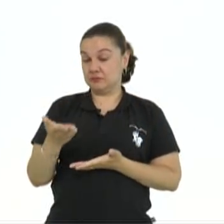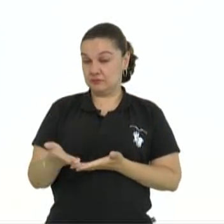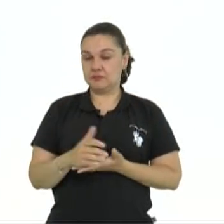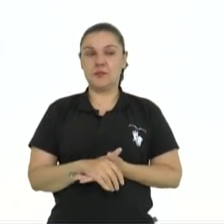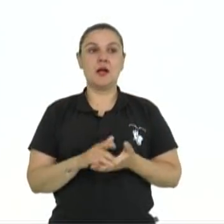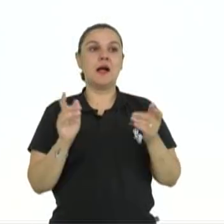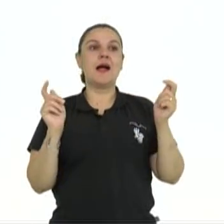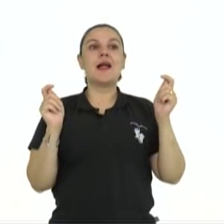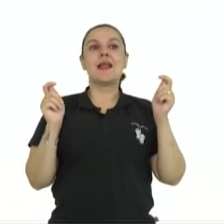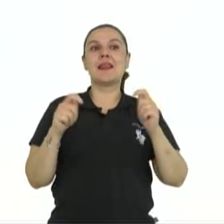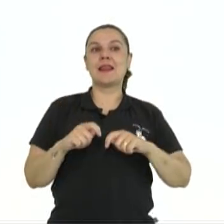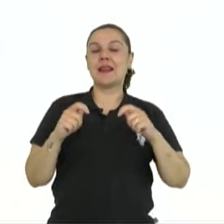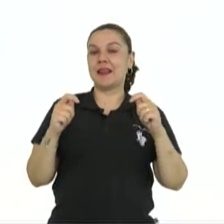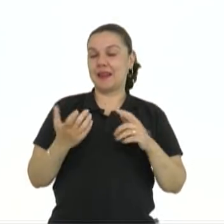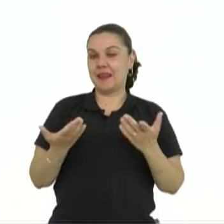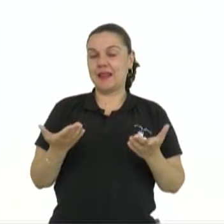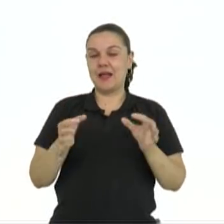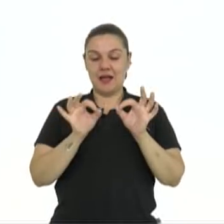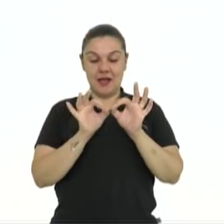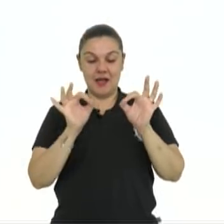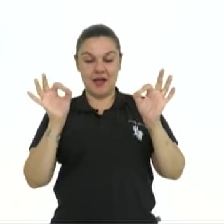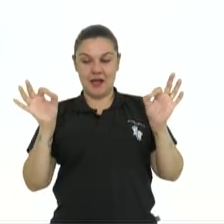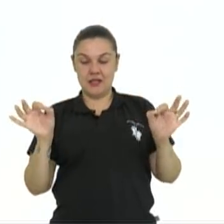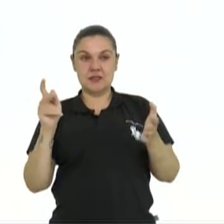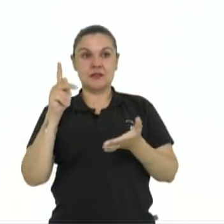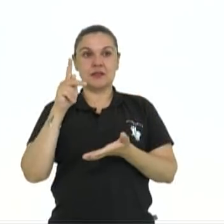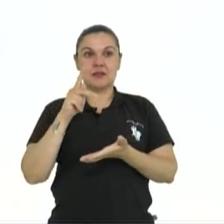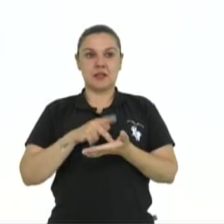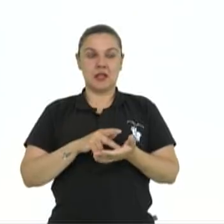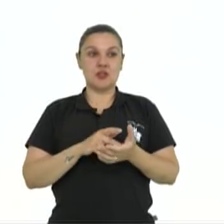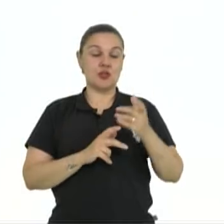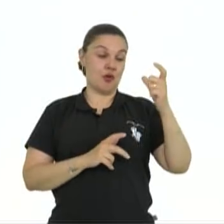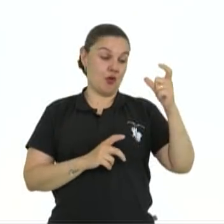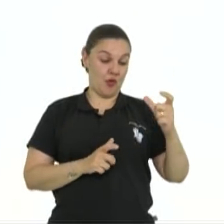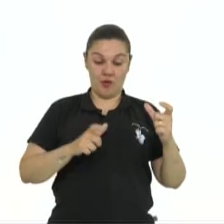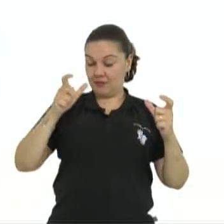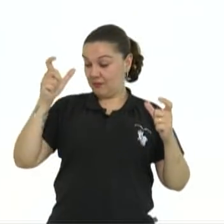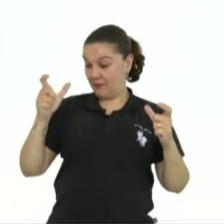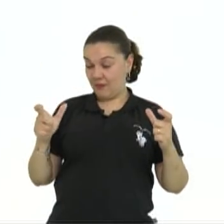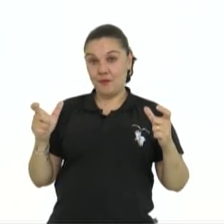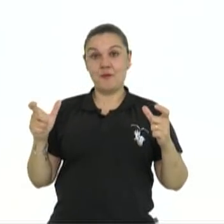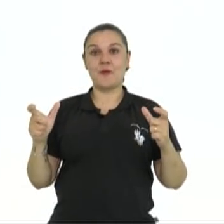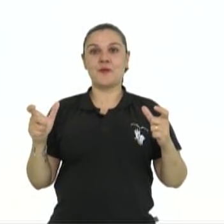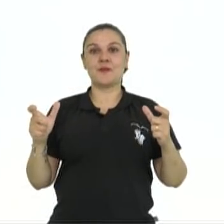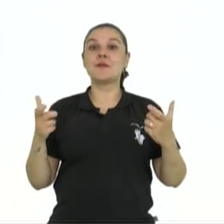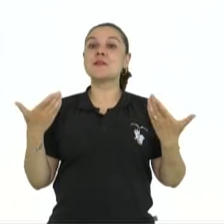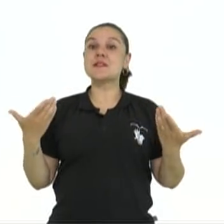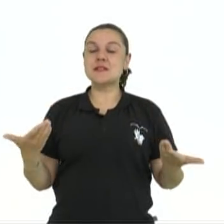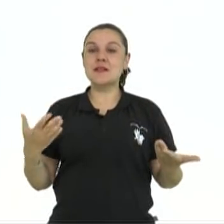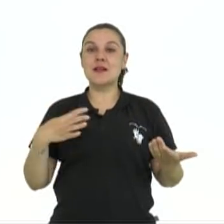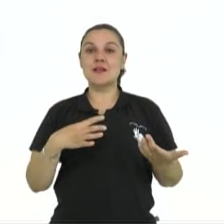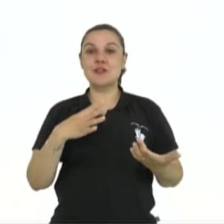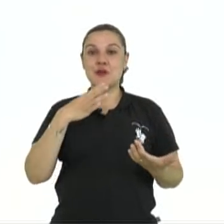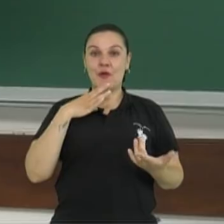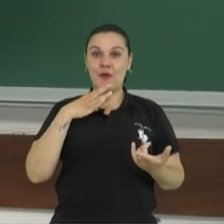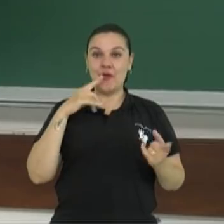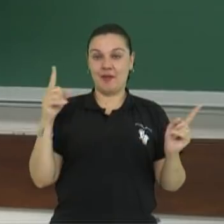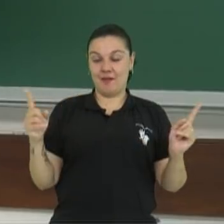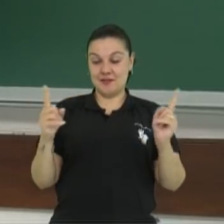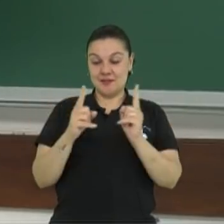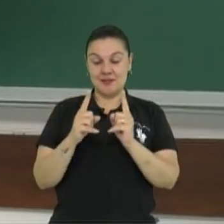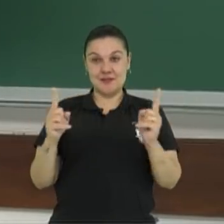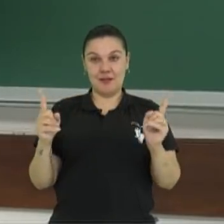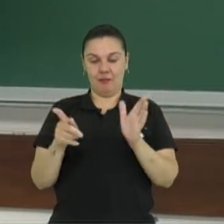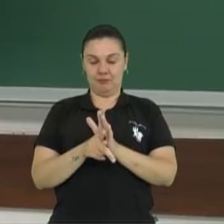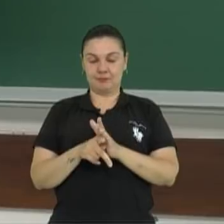possível a gente calcular a distância de uma localidade para outra se a gente conhecer a escala daquele